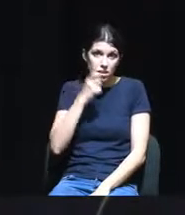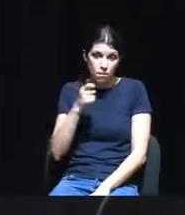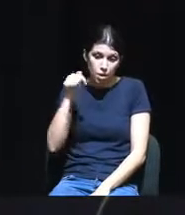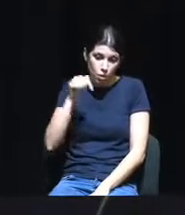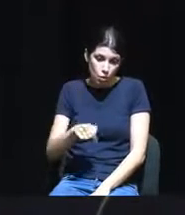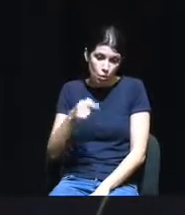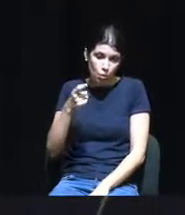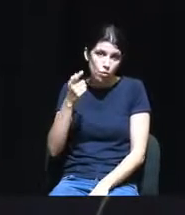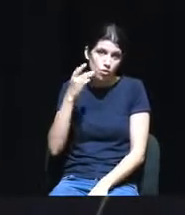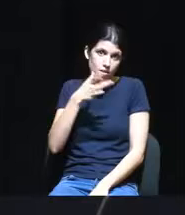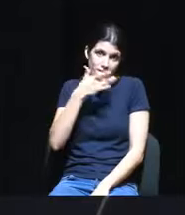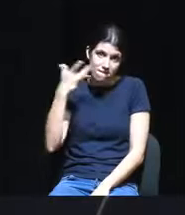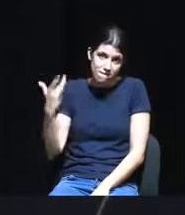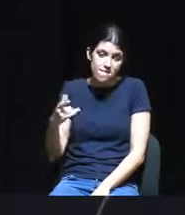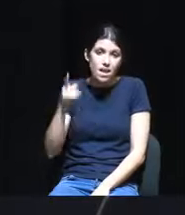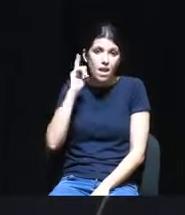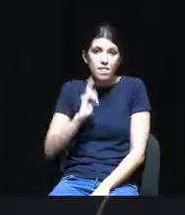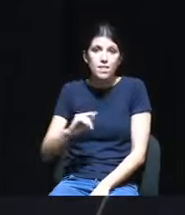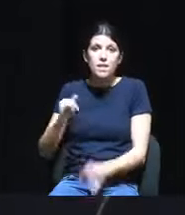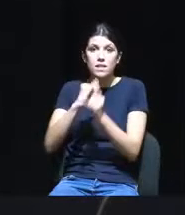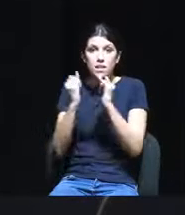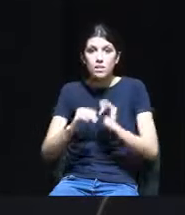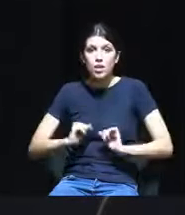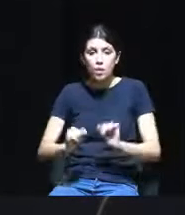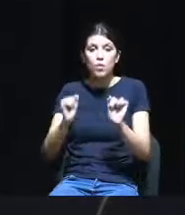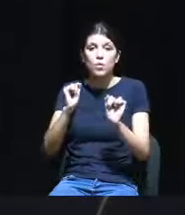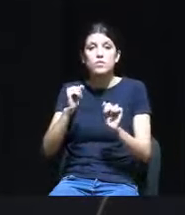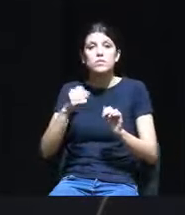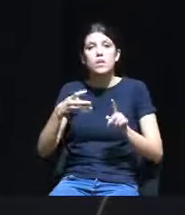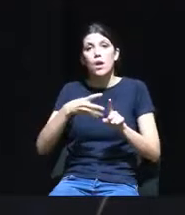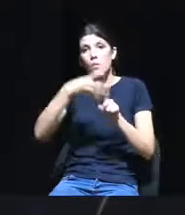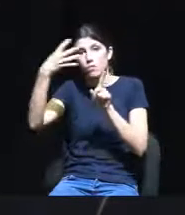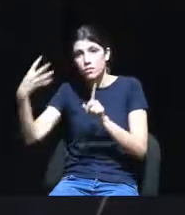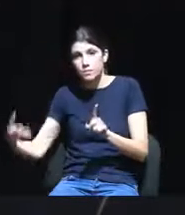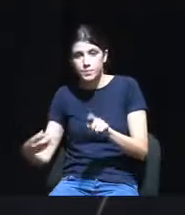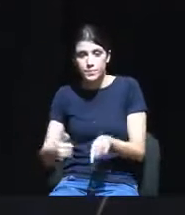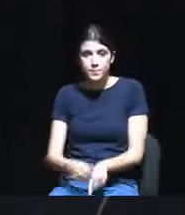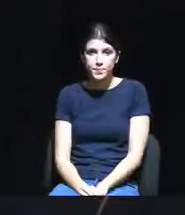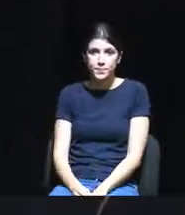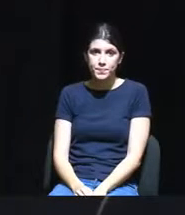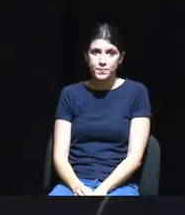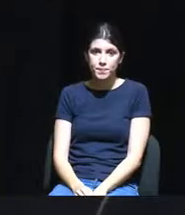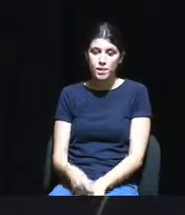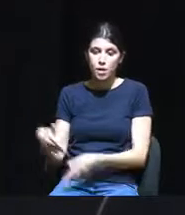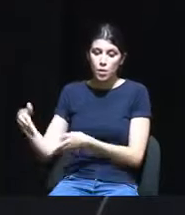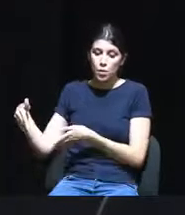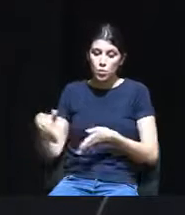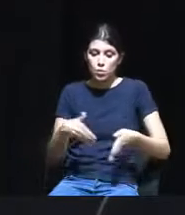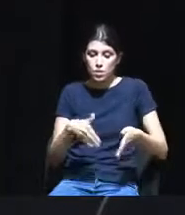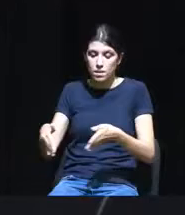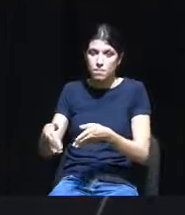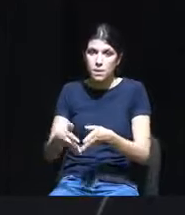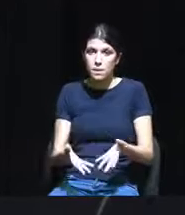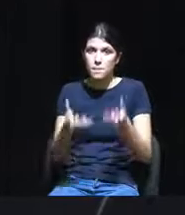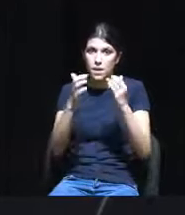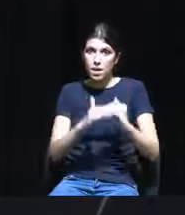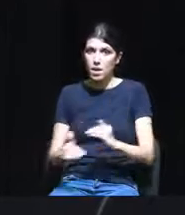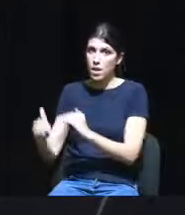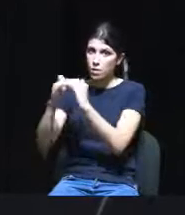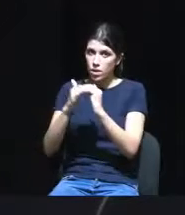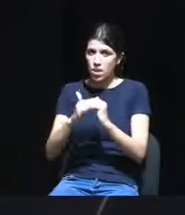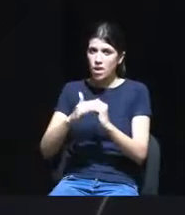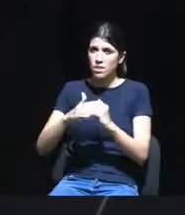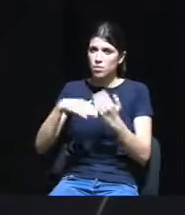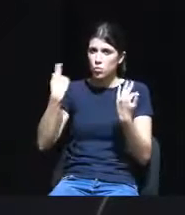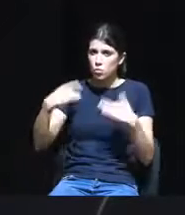isso hoje assinala-se o Dia Internacional contra a Homofobia, Bifobia e Transfobia. O caminho pela conquista da igualdade tem sido longo e